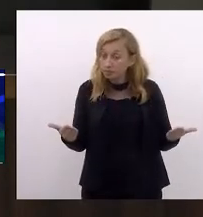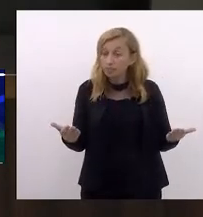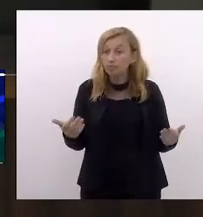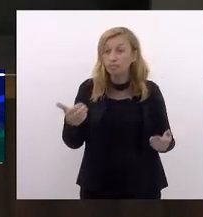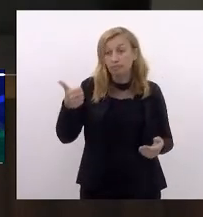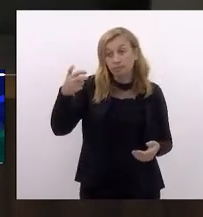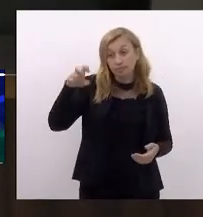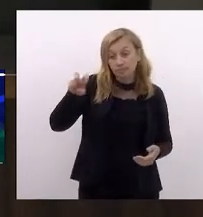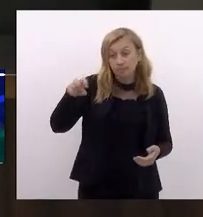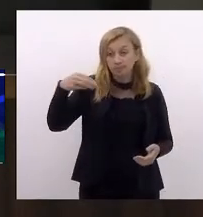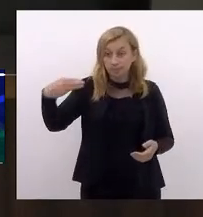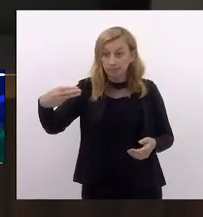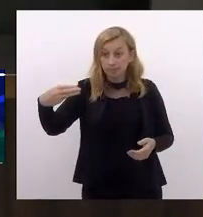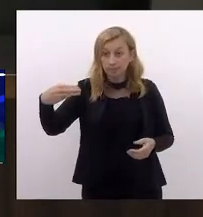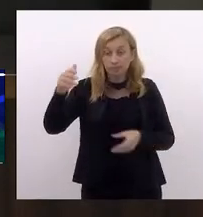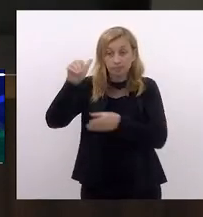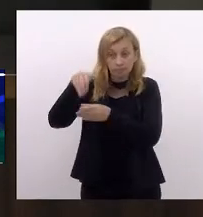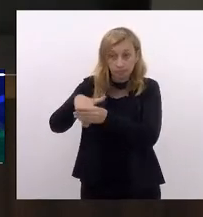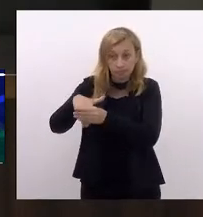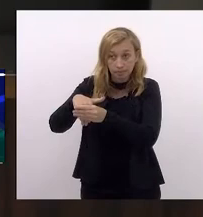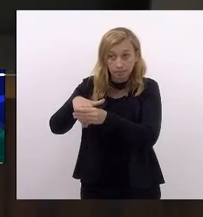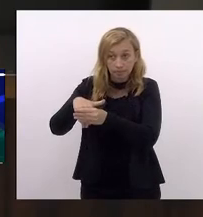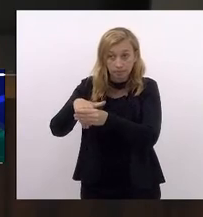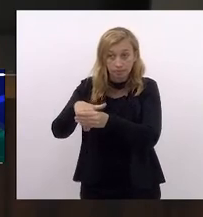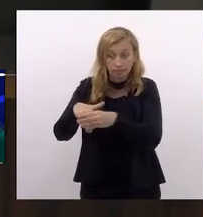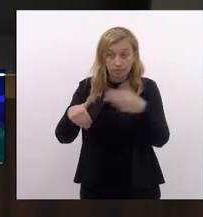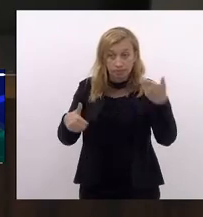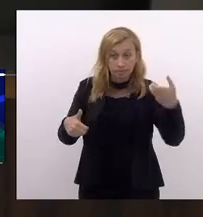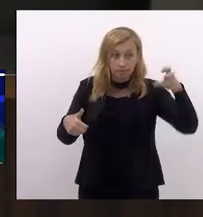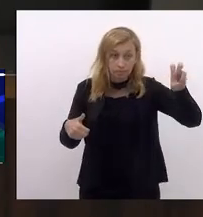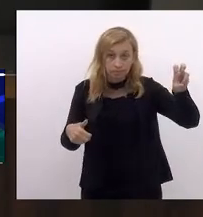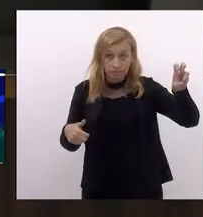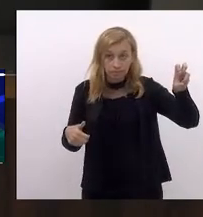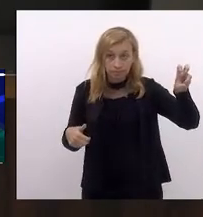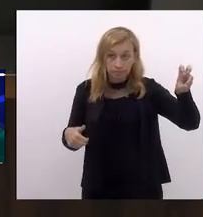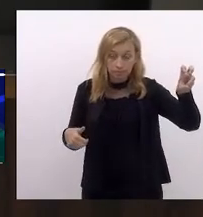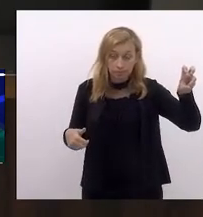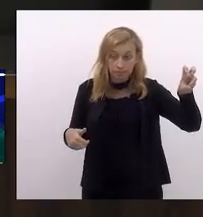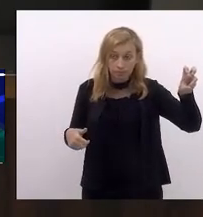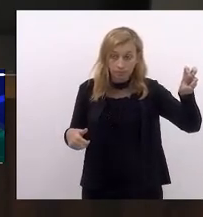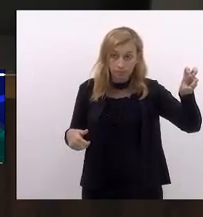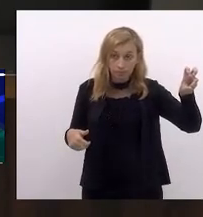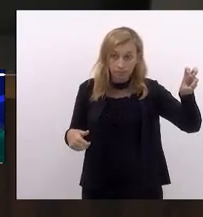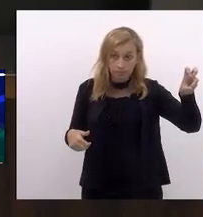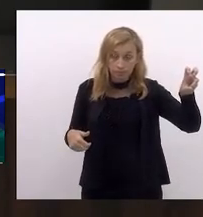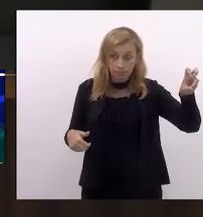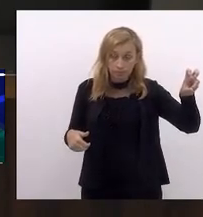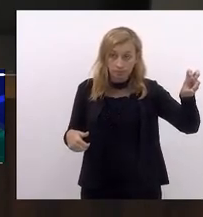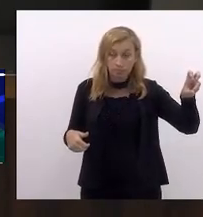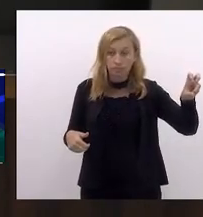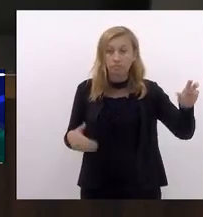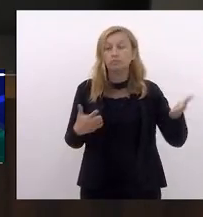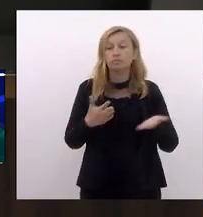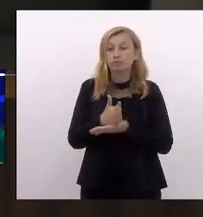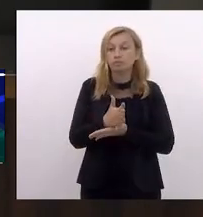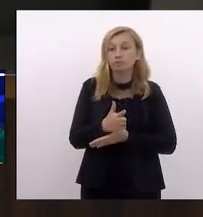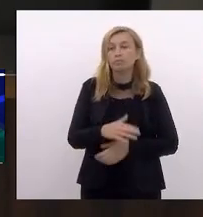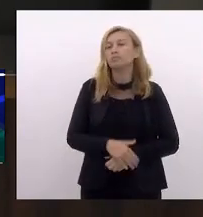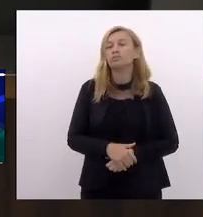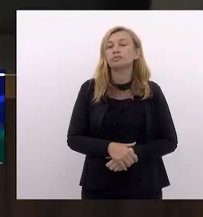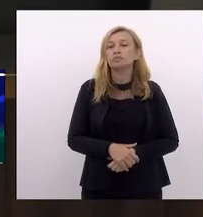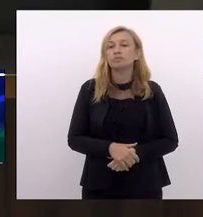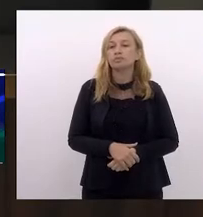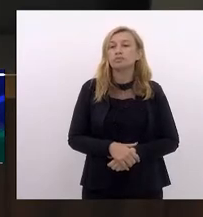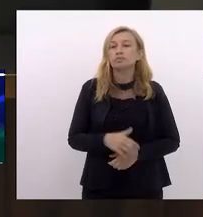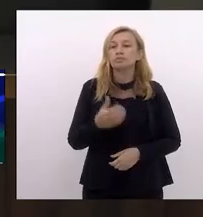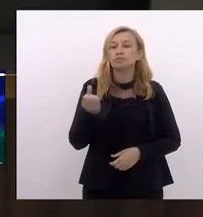53 votos com 15:58 presentes os contas foram aprovadas